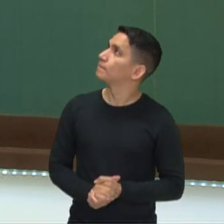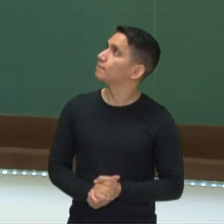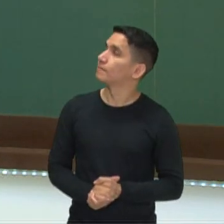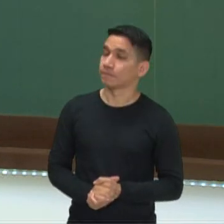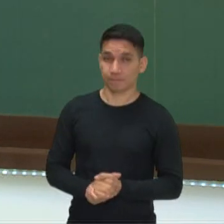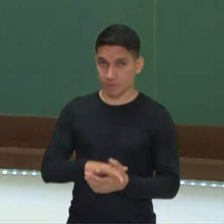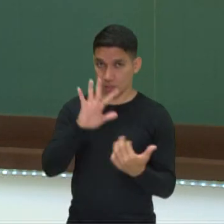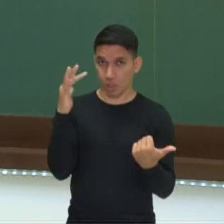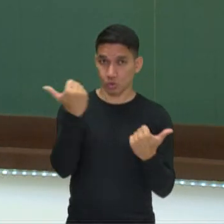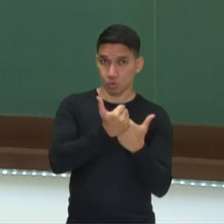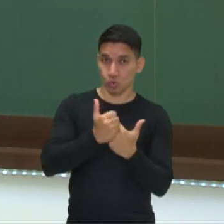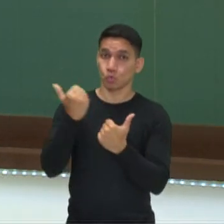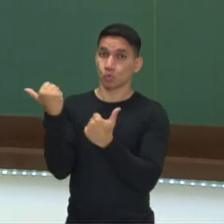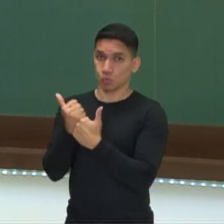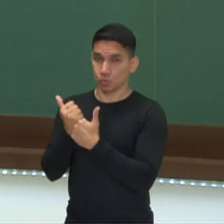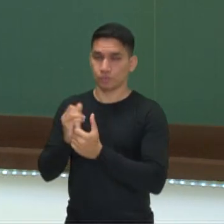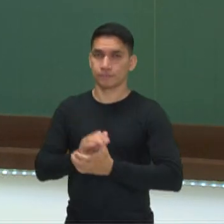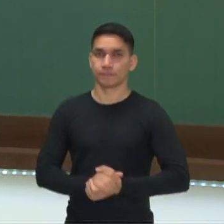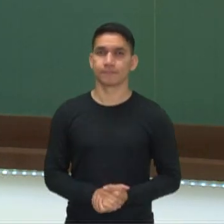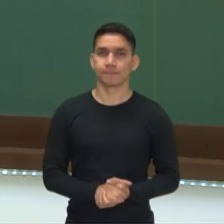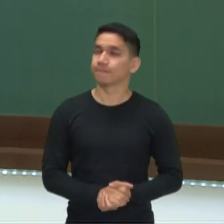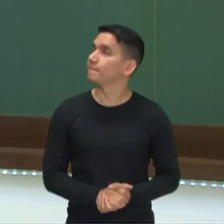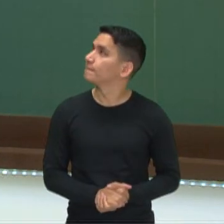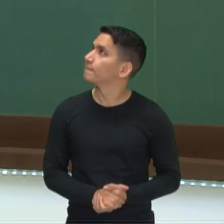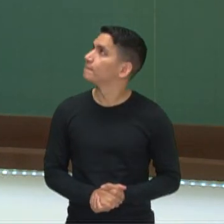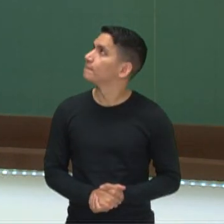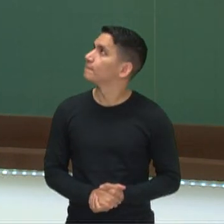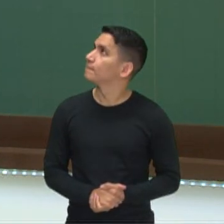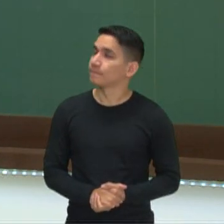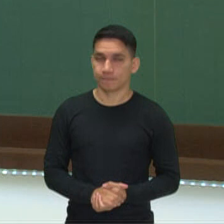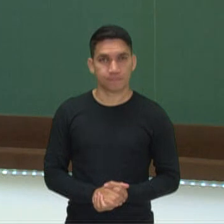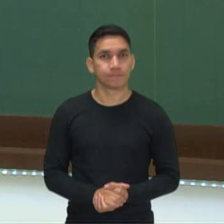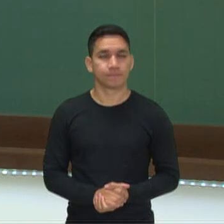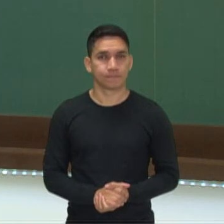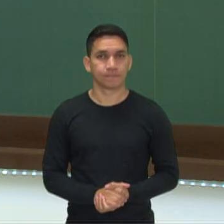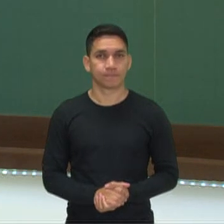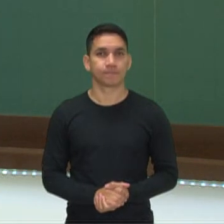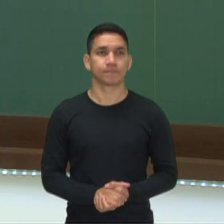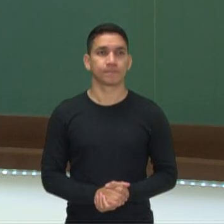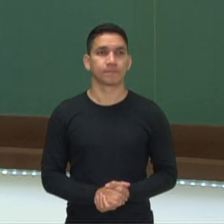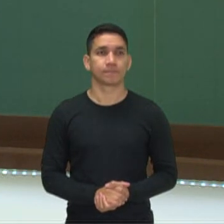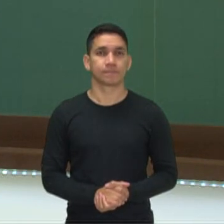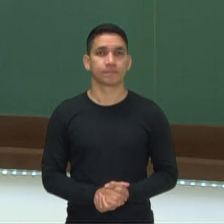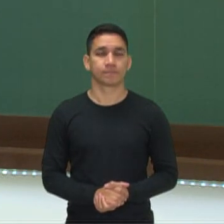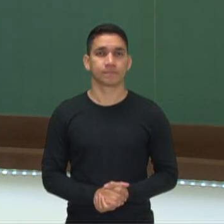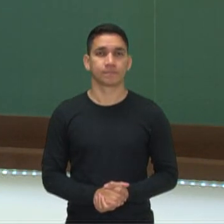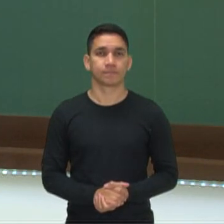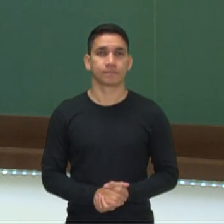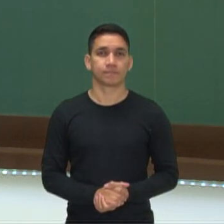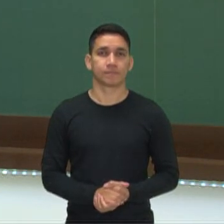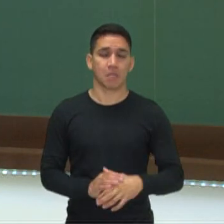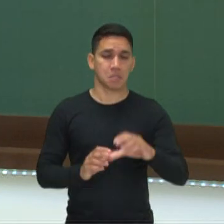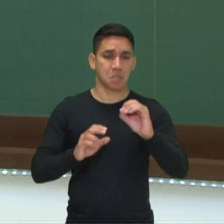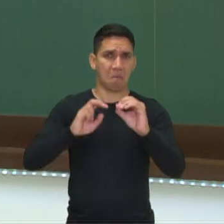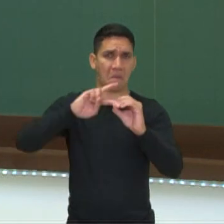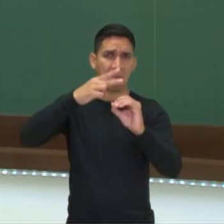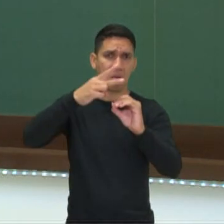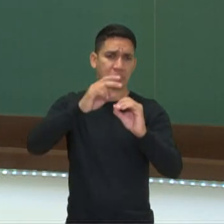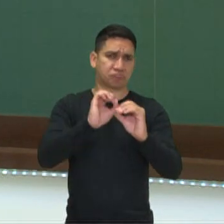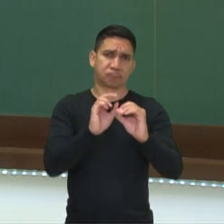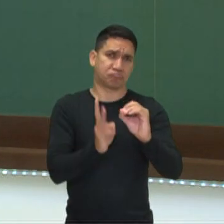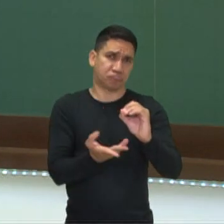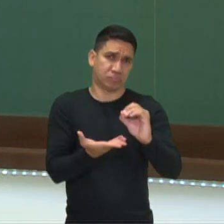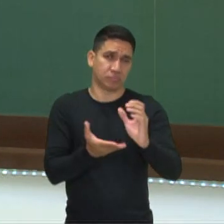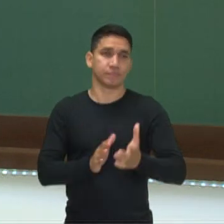que é 28,5, vezes o C, que é menos 75. 0 ao quadrado é 0. Agora aqui vamos fazer